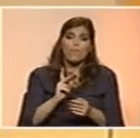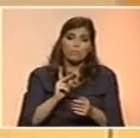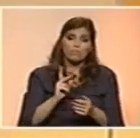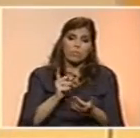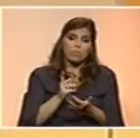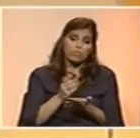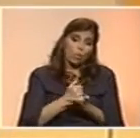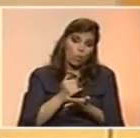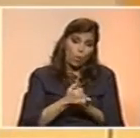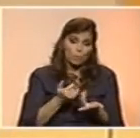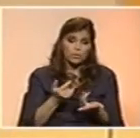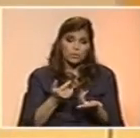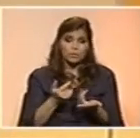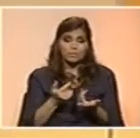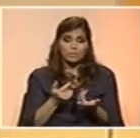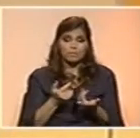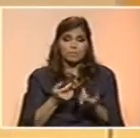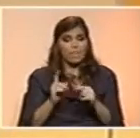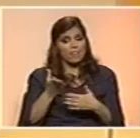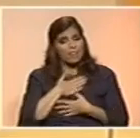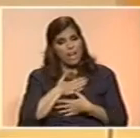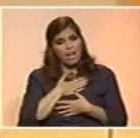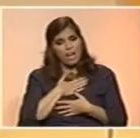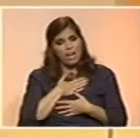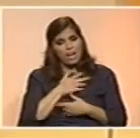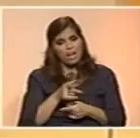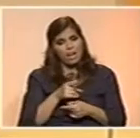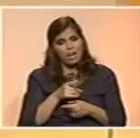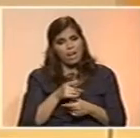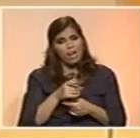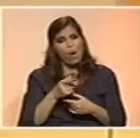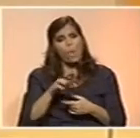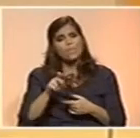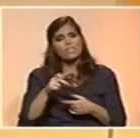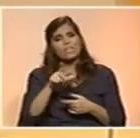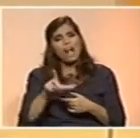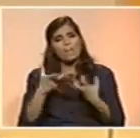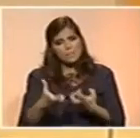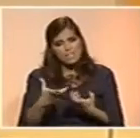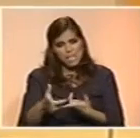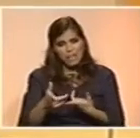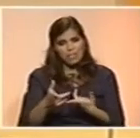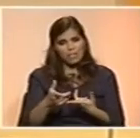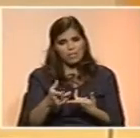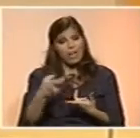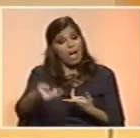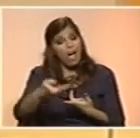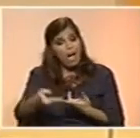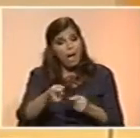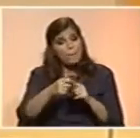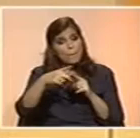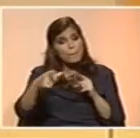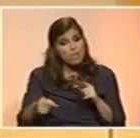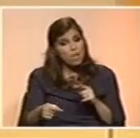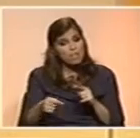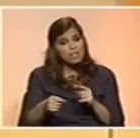fonte, e este fonte, um bocadinho entre aspas, de cádmio, que é um metal pesado, que se deposita sobretudo nas plantas, e portanto, esta questão